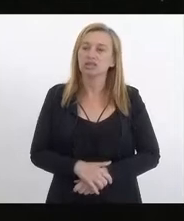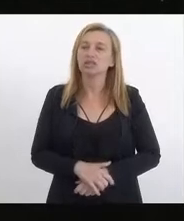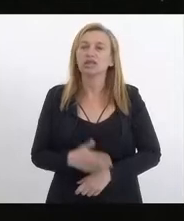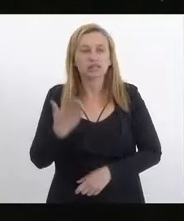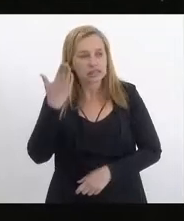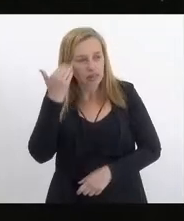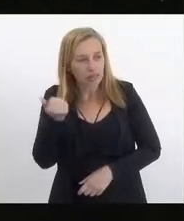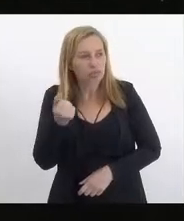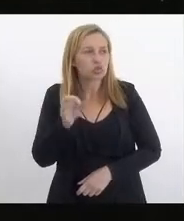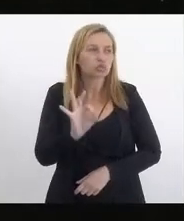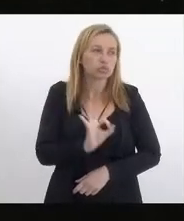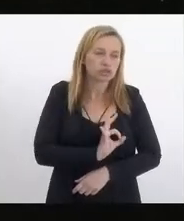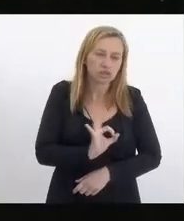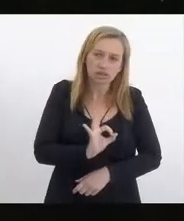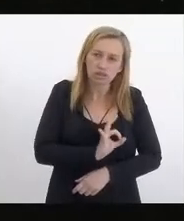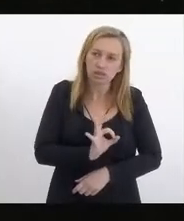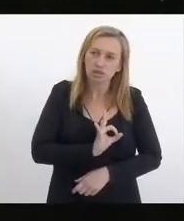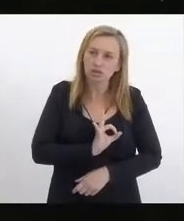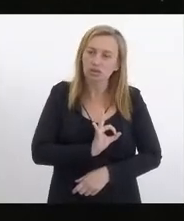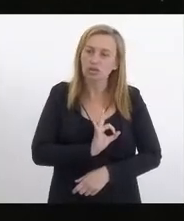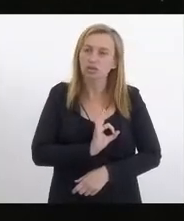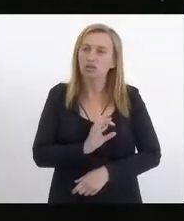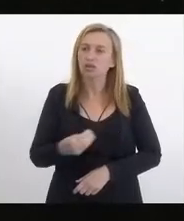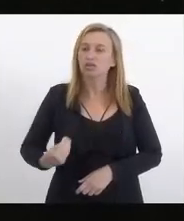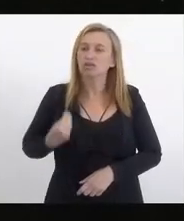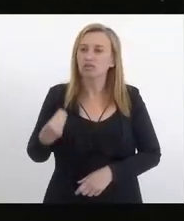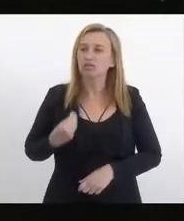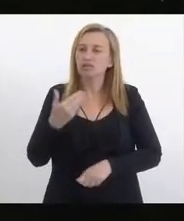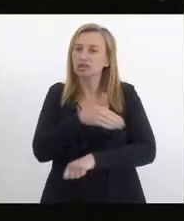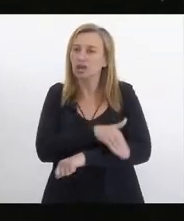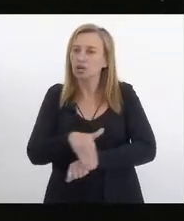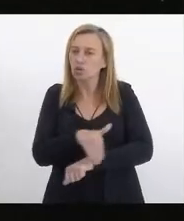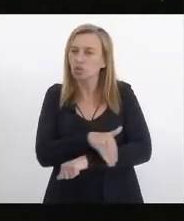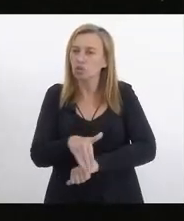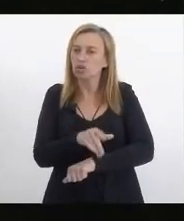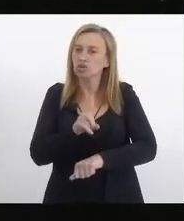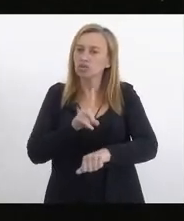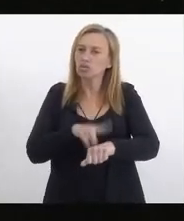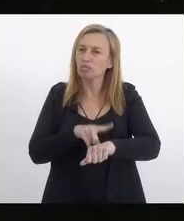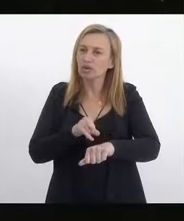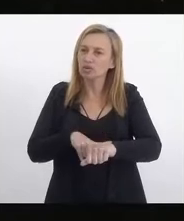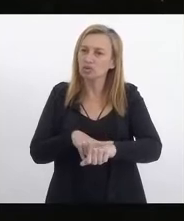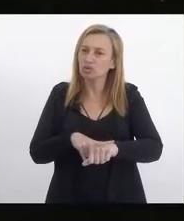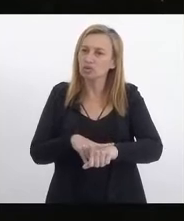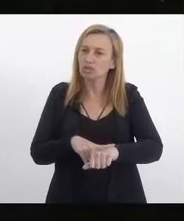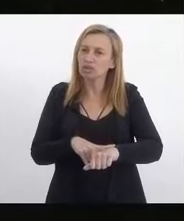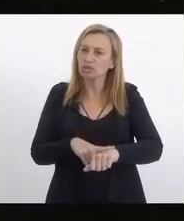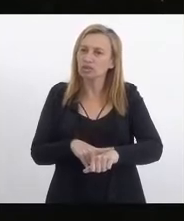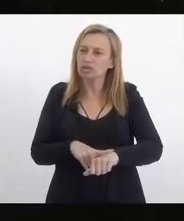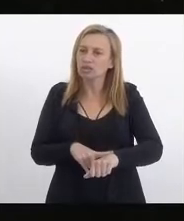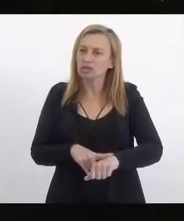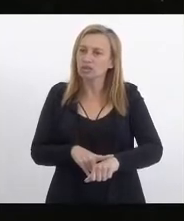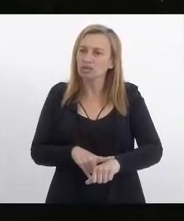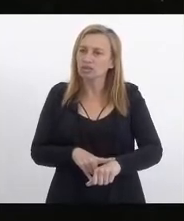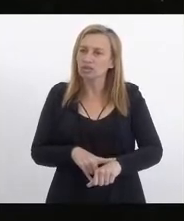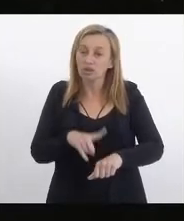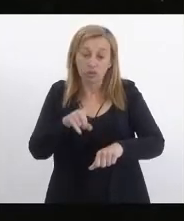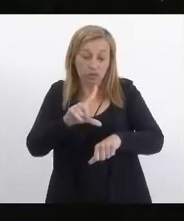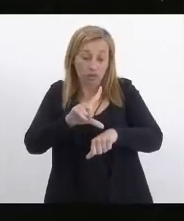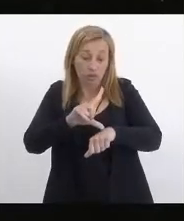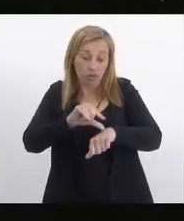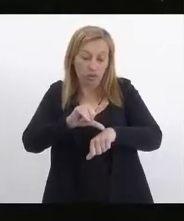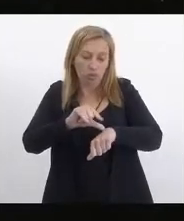Sabemos que o policial, ele está nas ruas e na hora que é sua hora